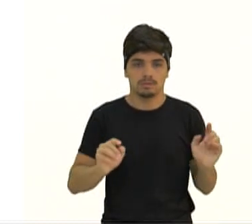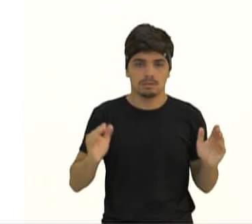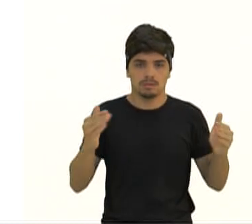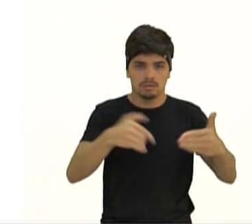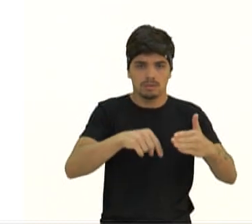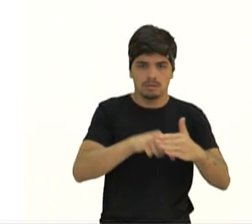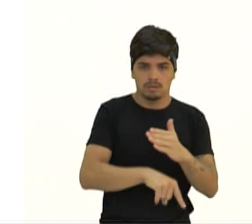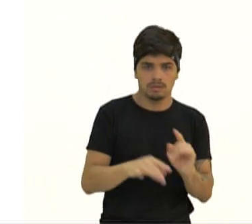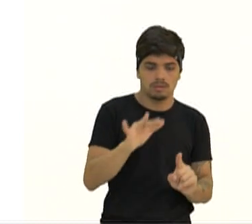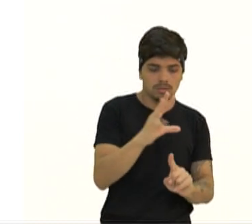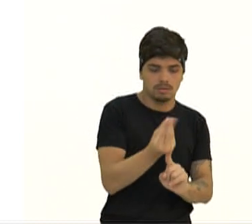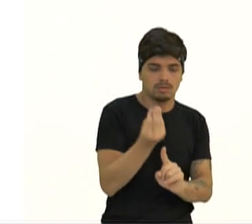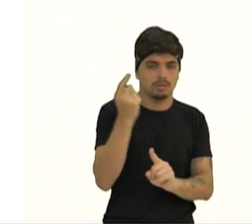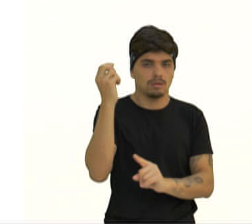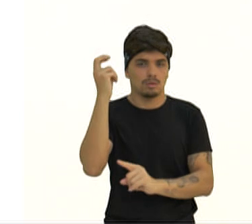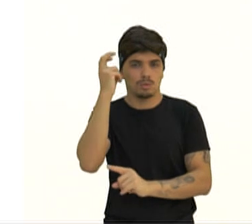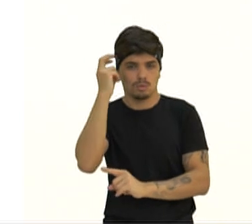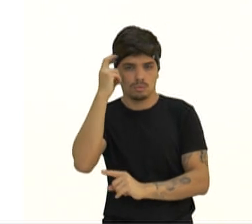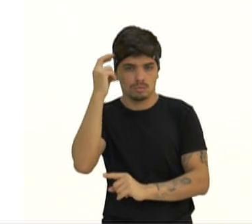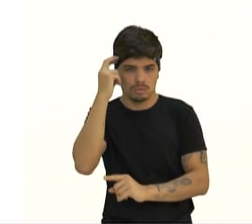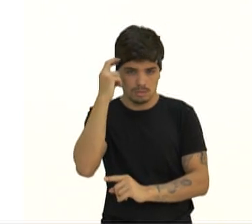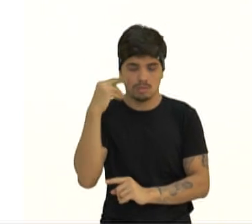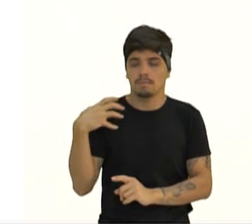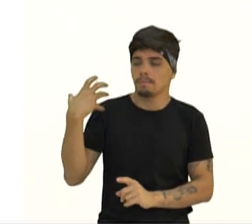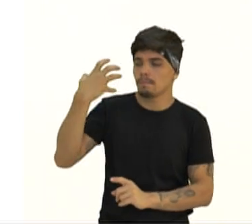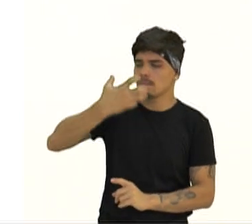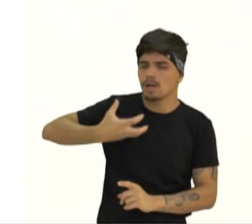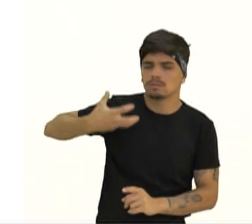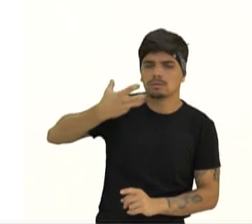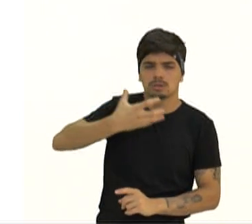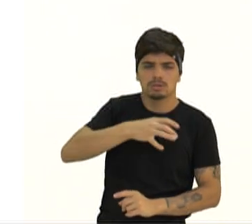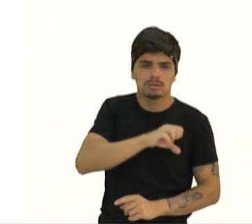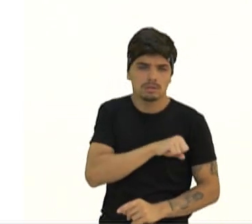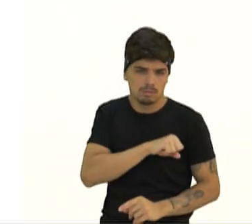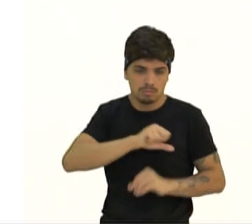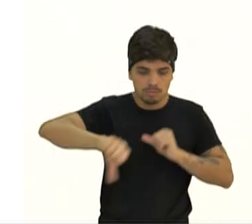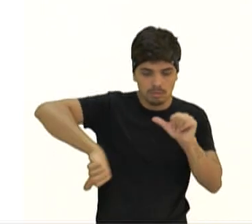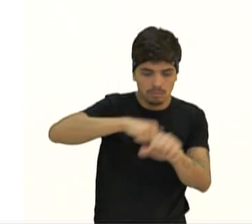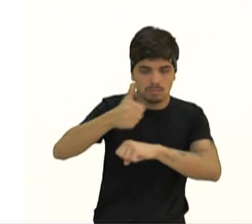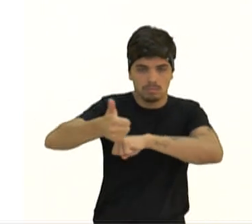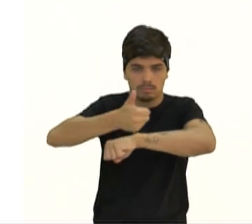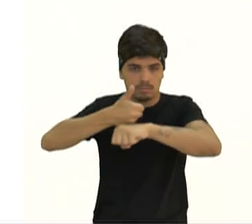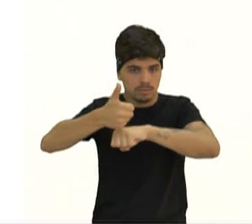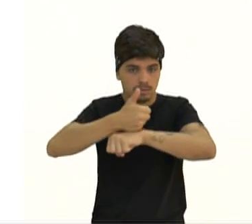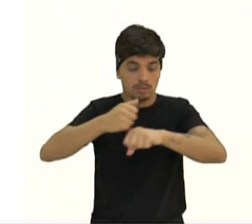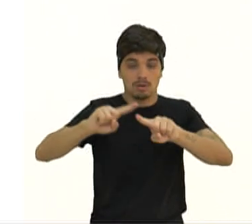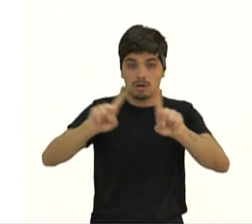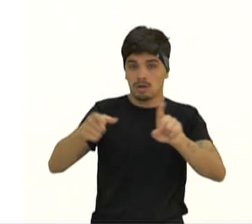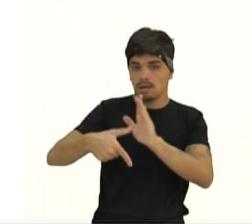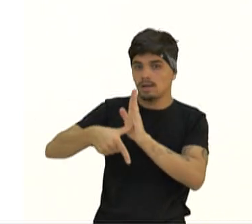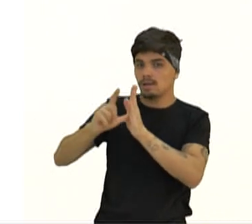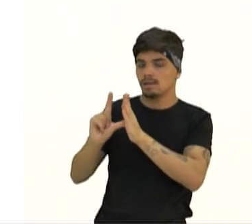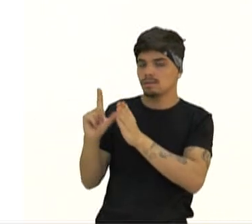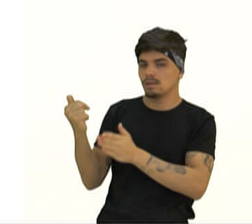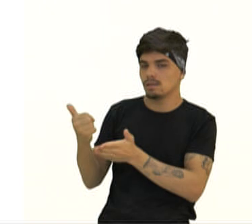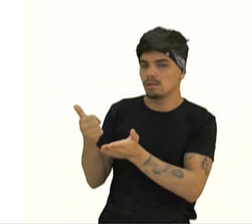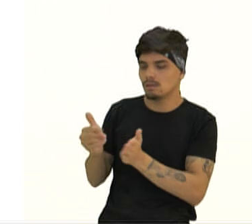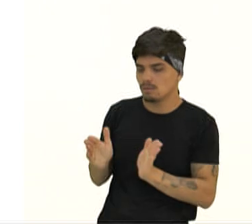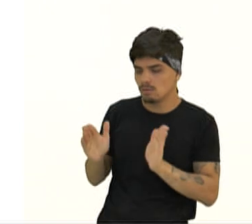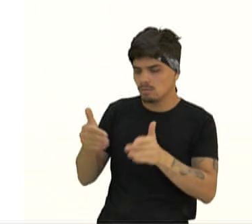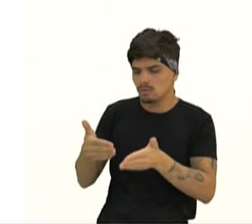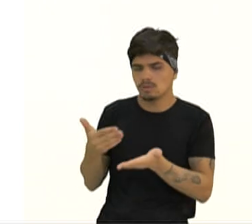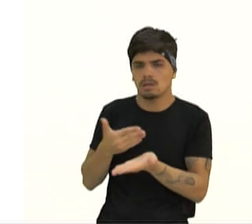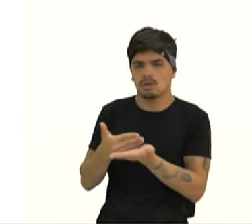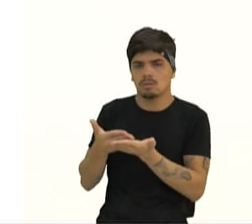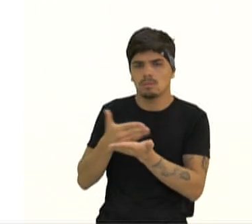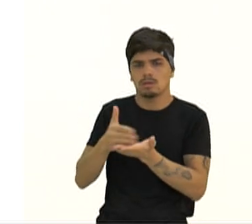artístico-cultural de paixão virou profissão ele está dizendo que antes para ele conseguir se focar ele começou a desenhar e